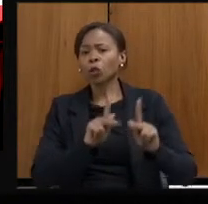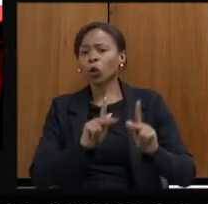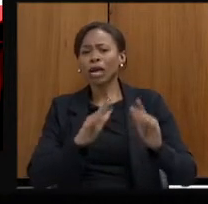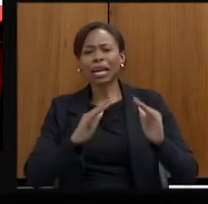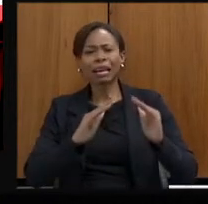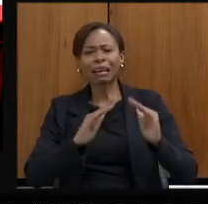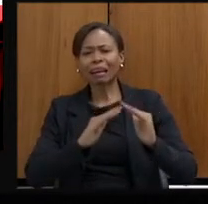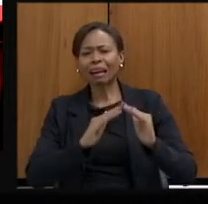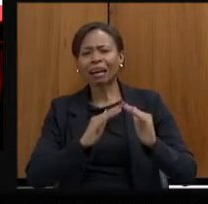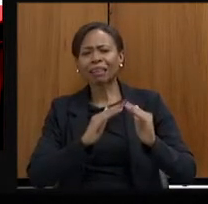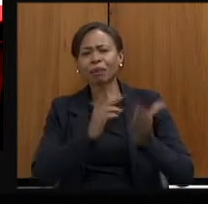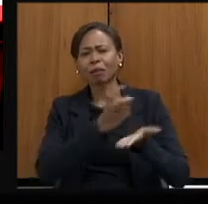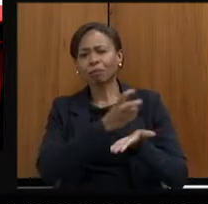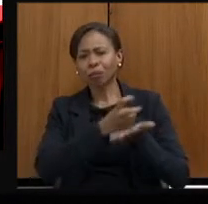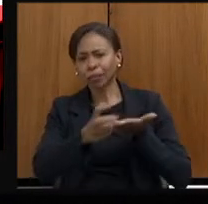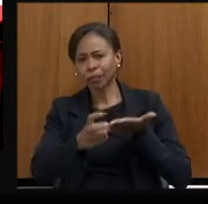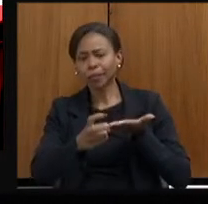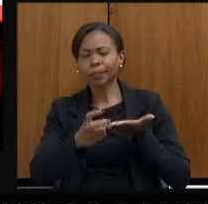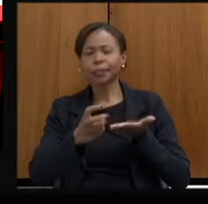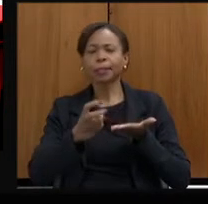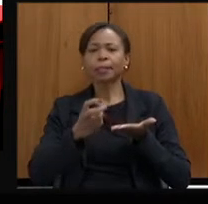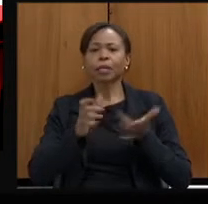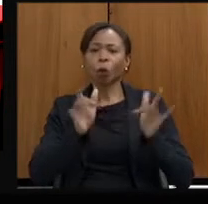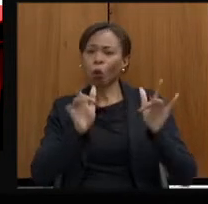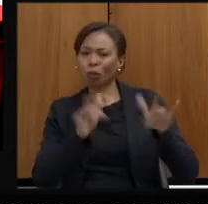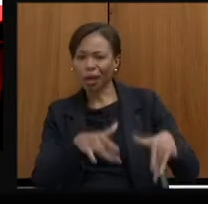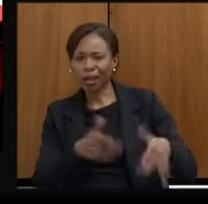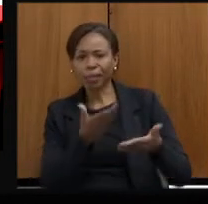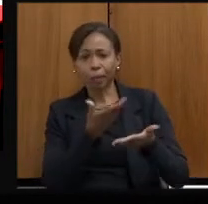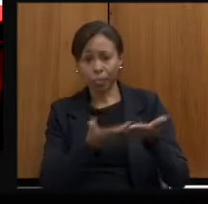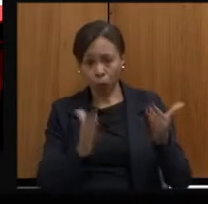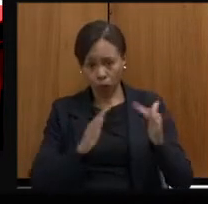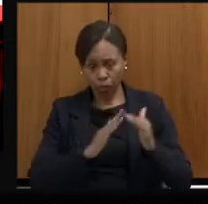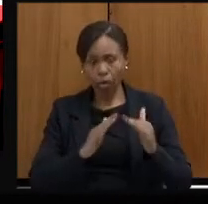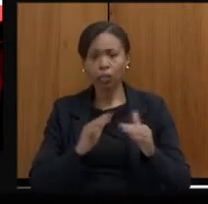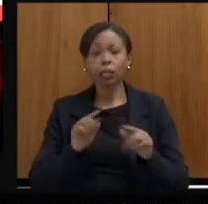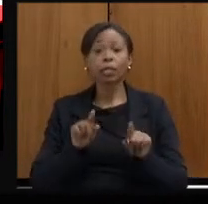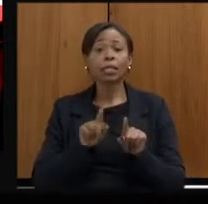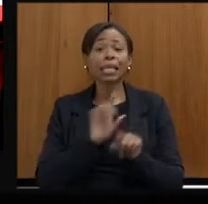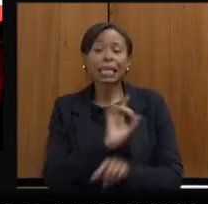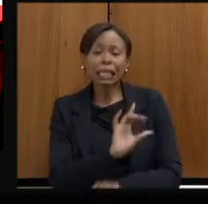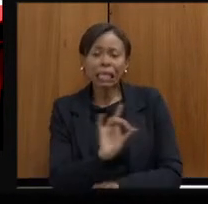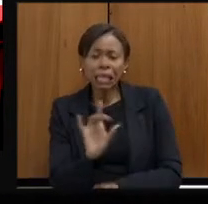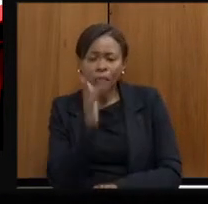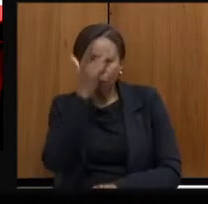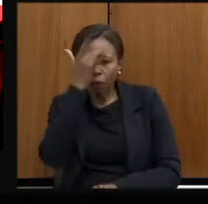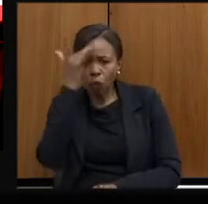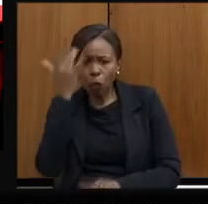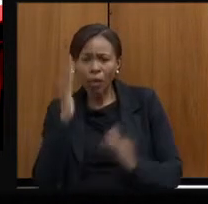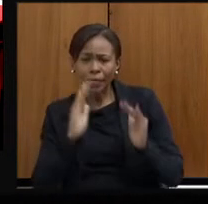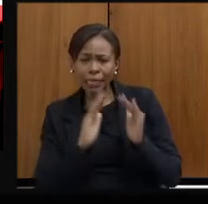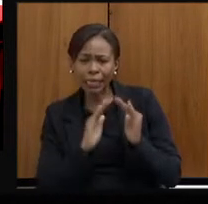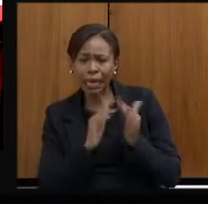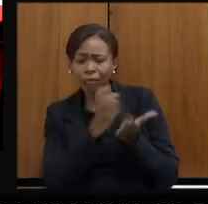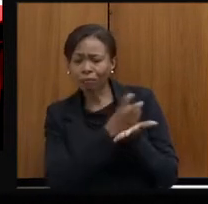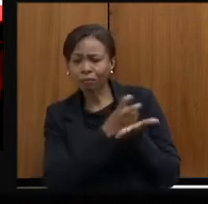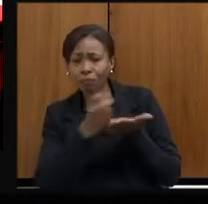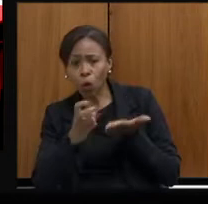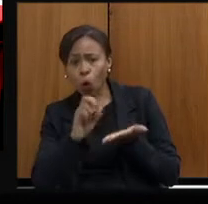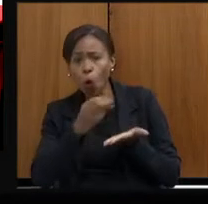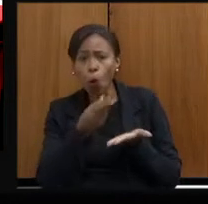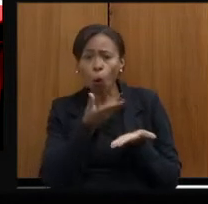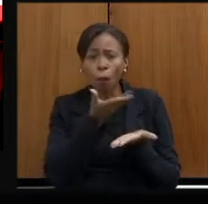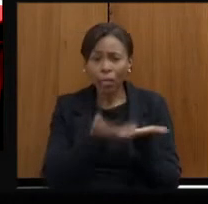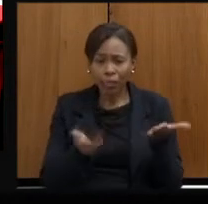com base no sistema S2ID da Defesa Civil, e para cada desabrigado e desalojados, nós transferimos